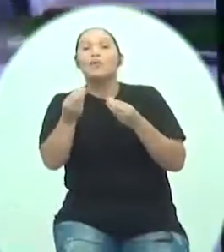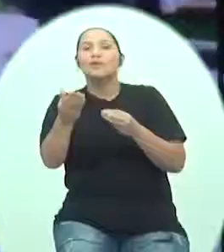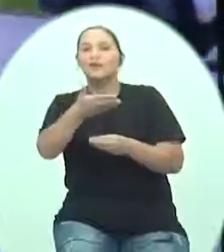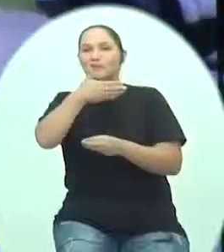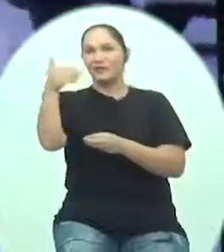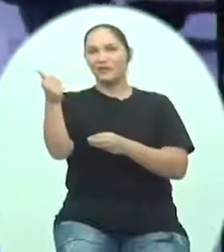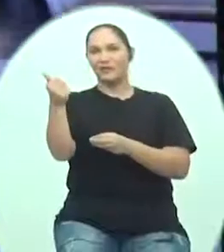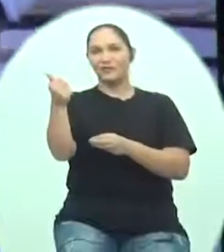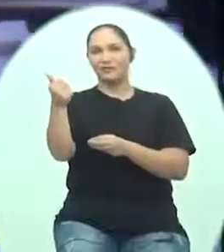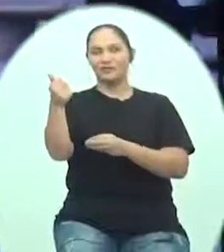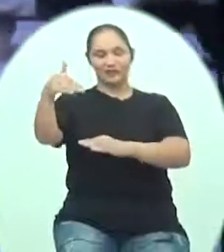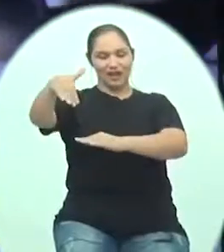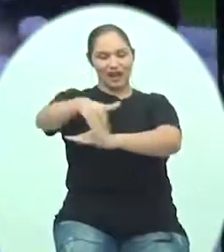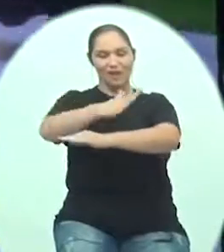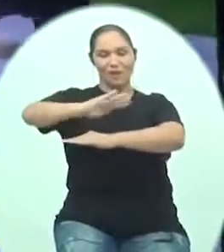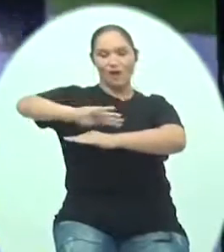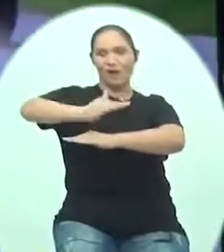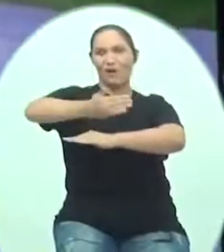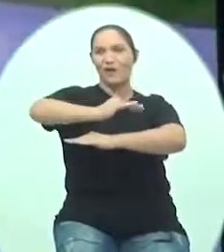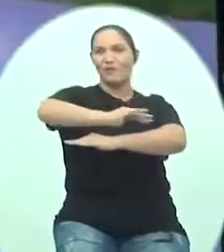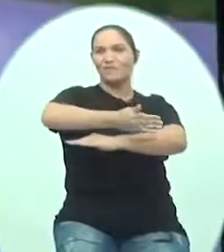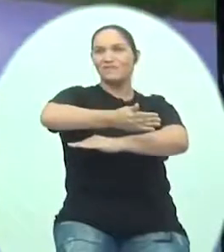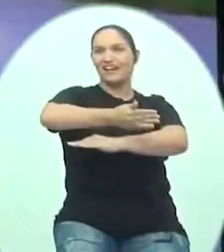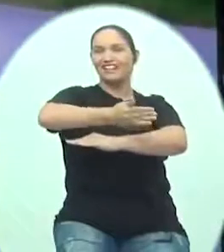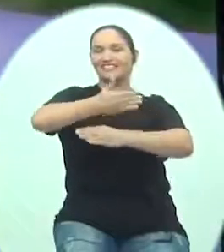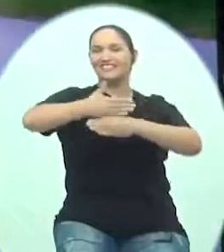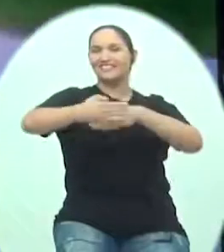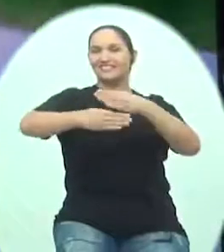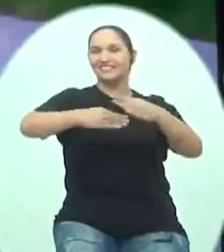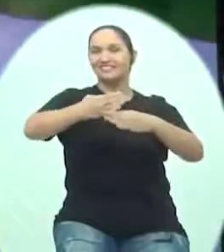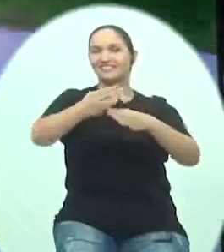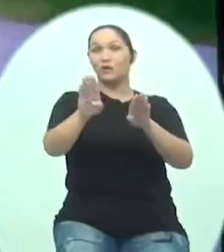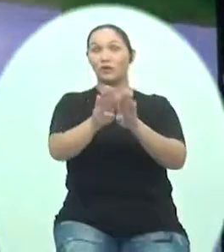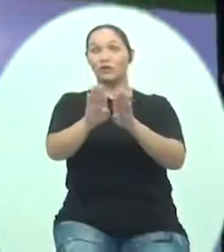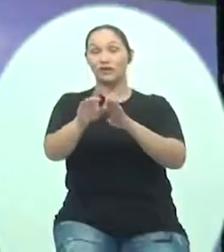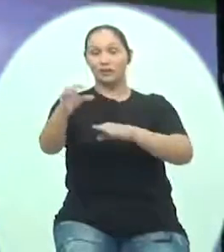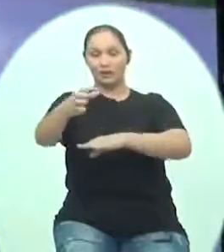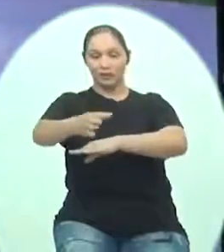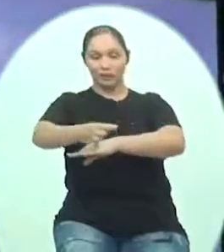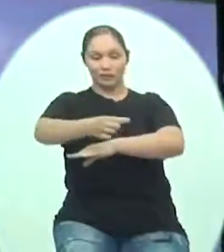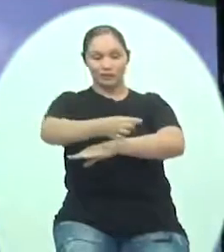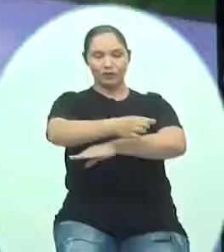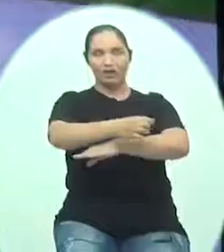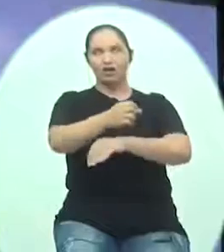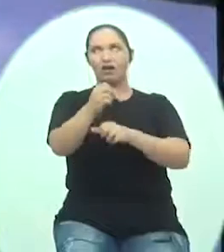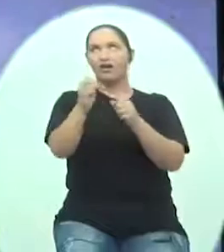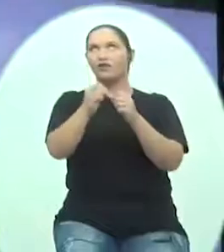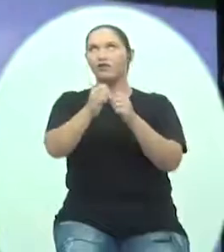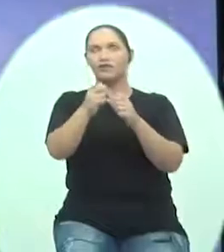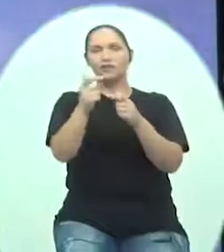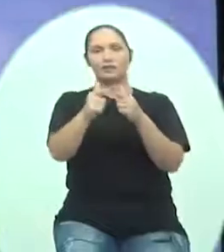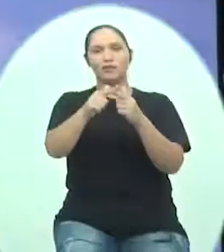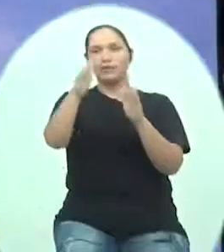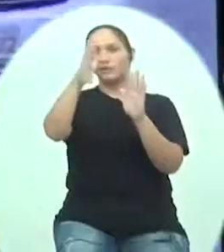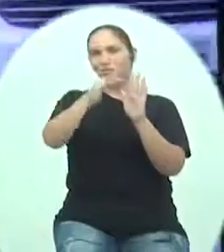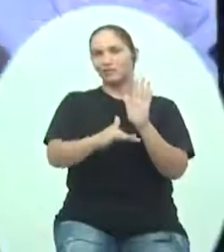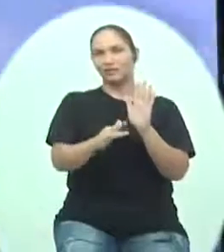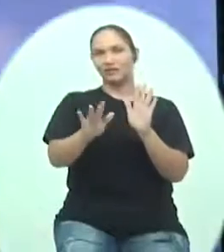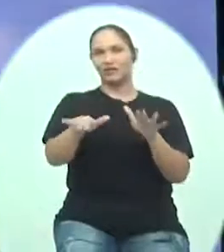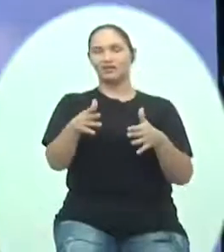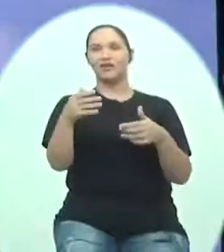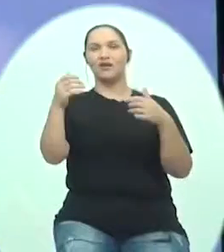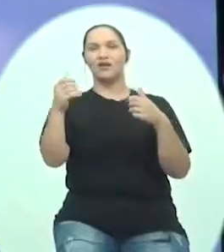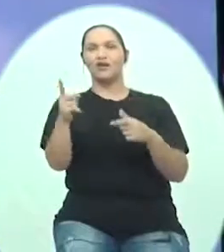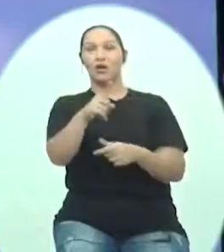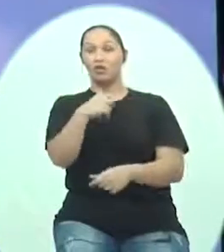que talvez não é muito mas olha o quanto foi resolvido o problema ali a gente chega ali para para atravessar